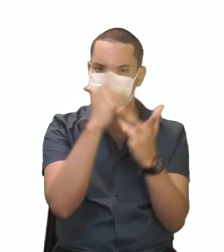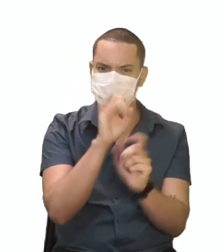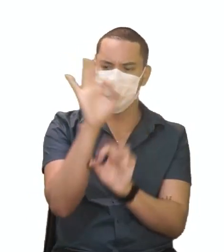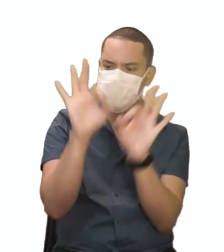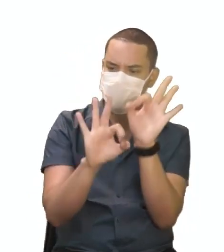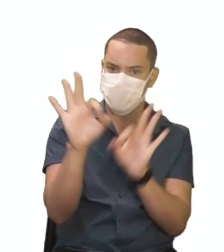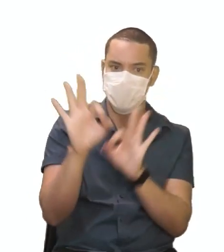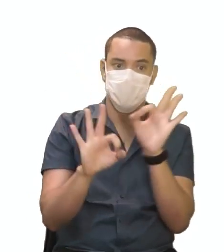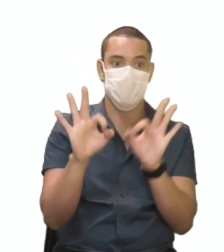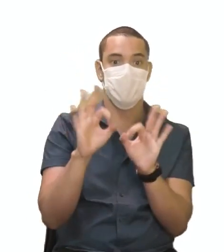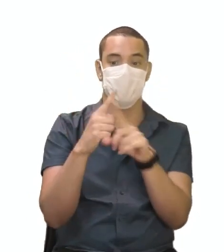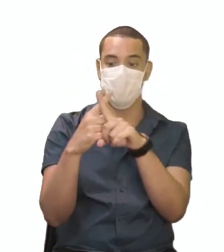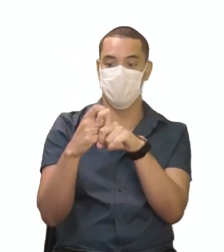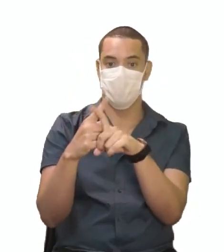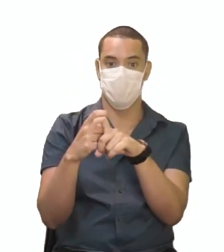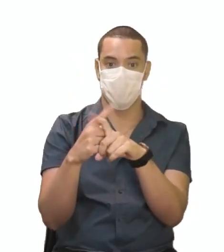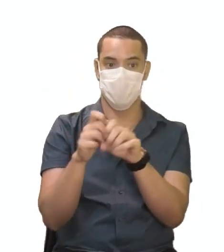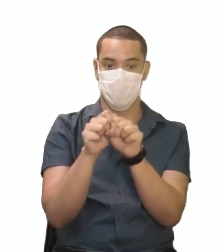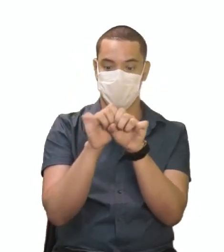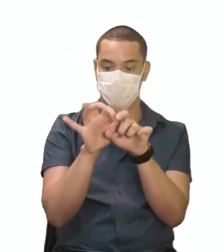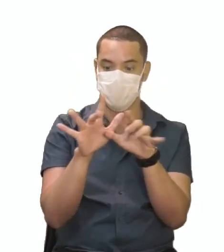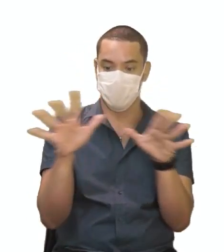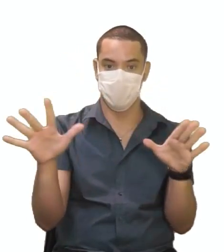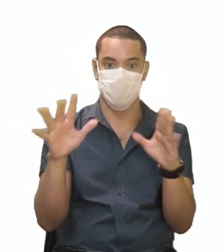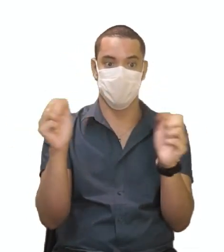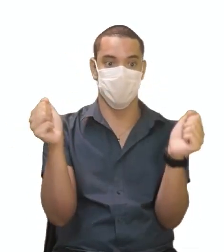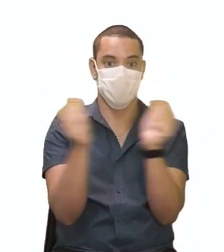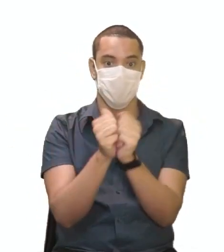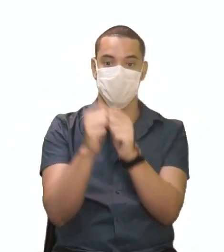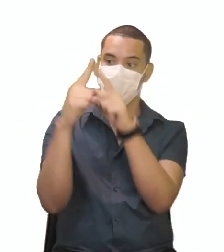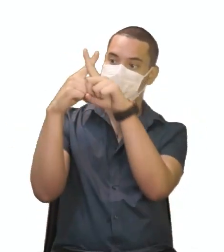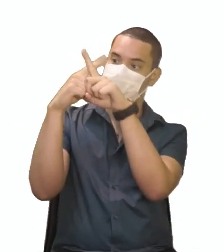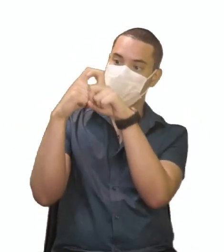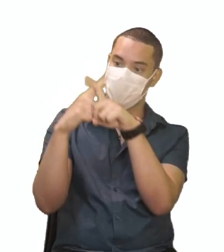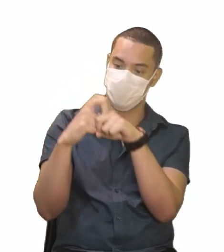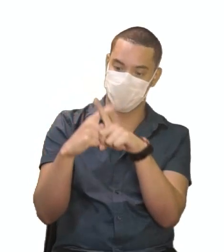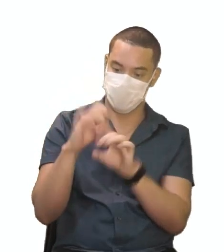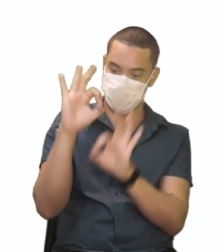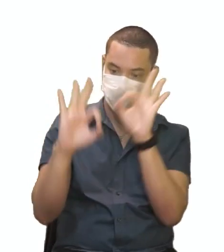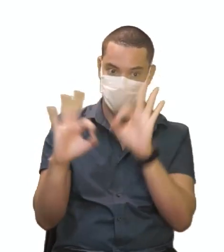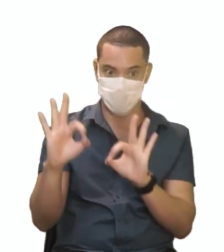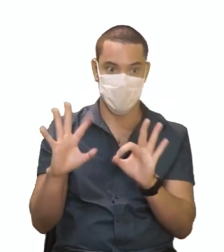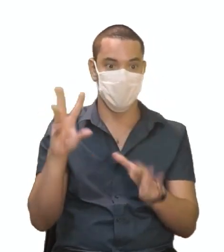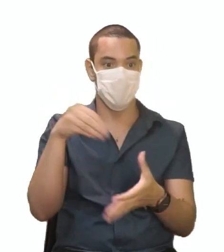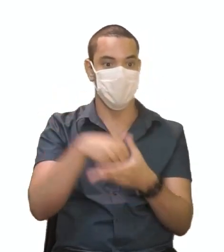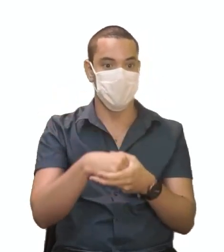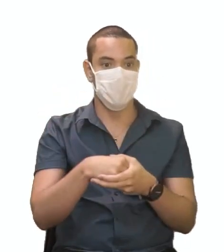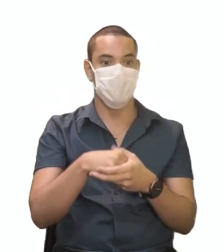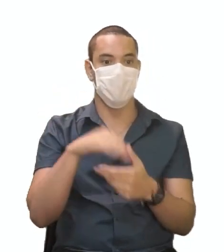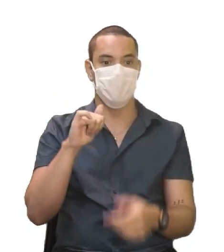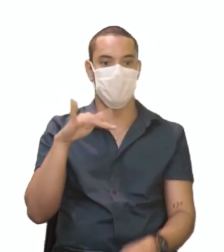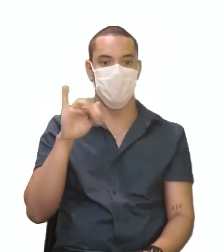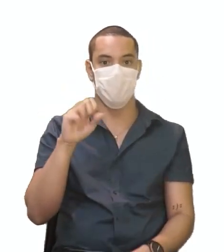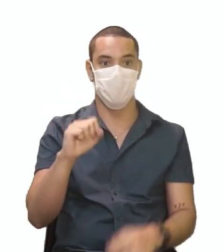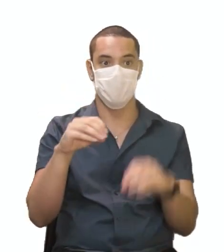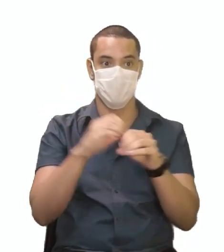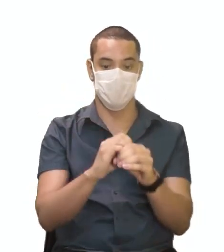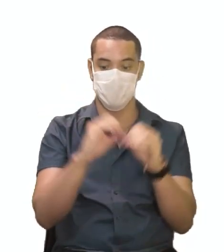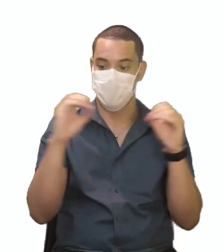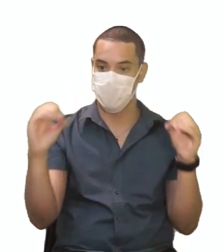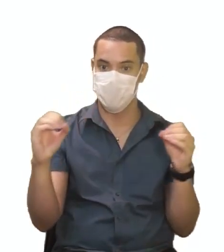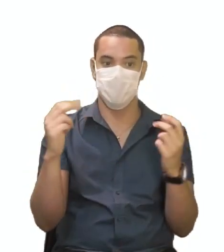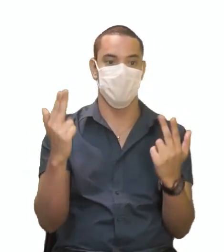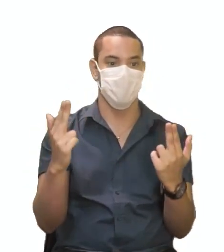os cromossomos vêm para o centro da célula, vão ficar empilhadinhos uns sobre os outros, beleza. Na anáfase, separação das cromátides